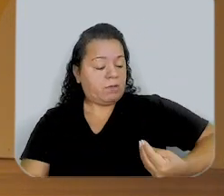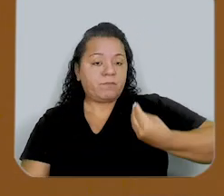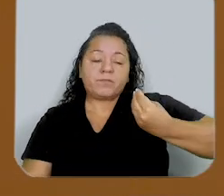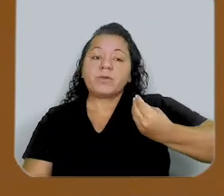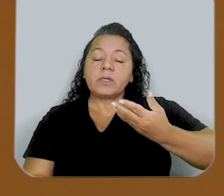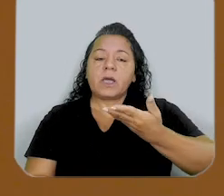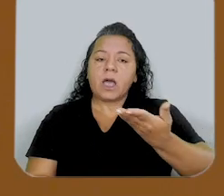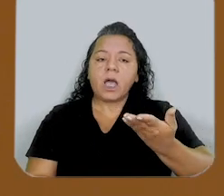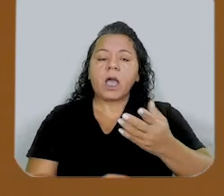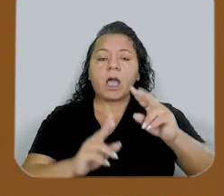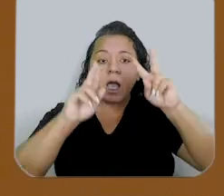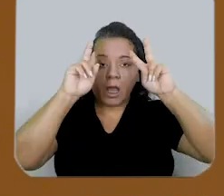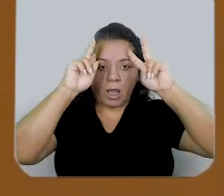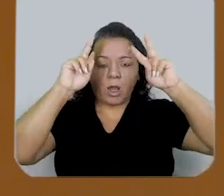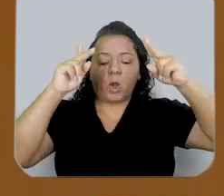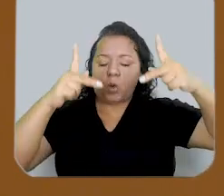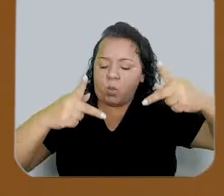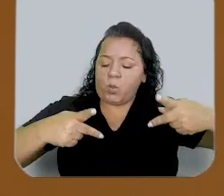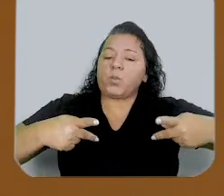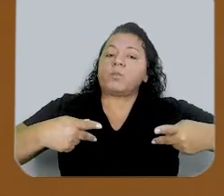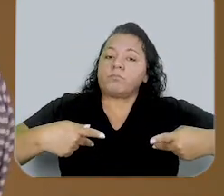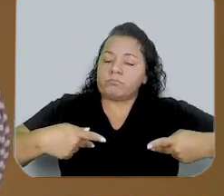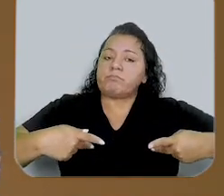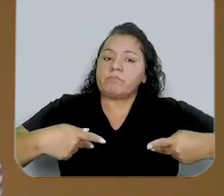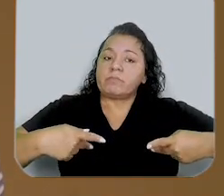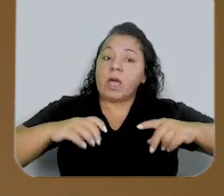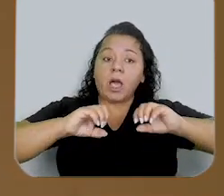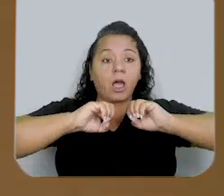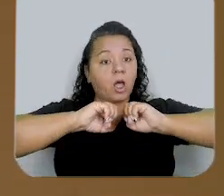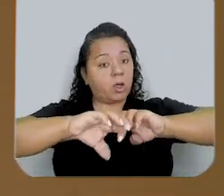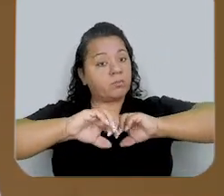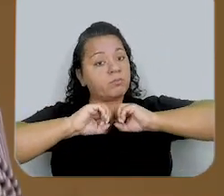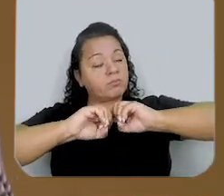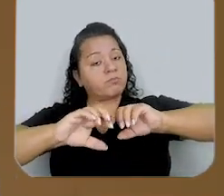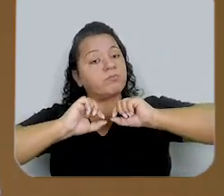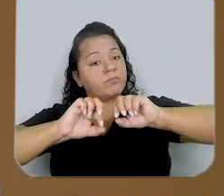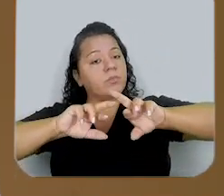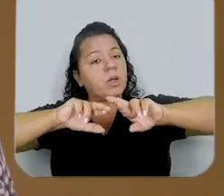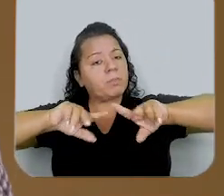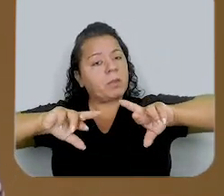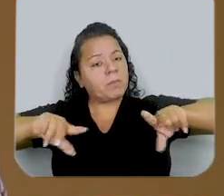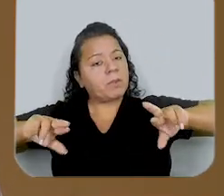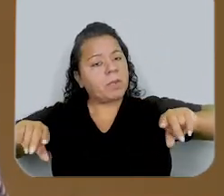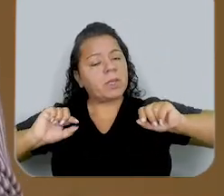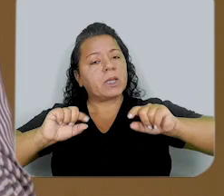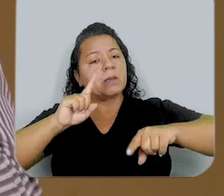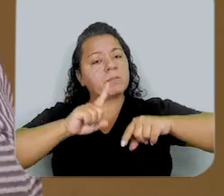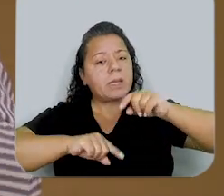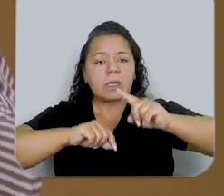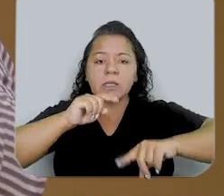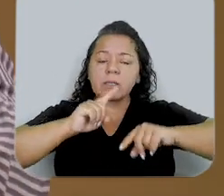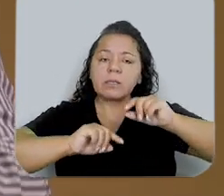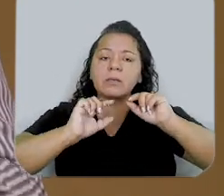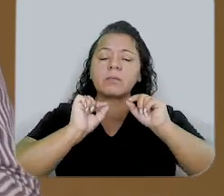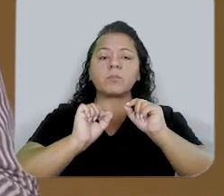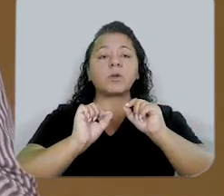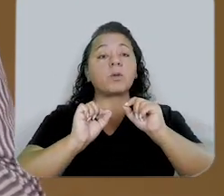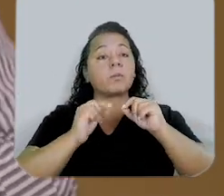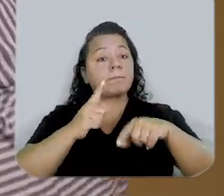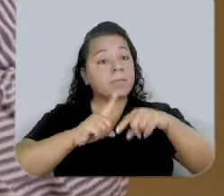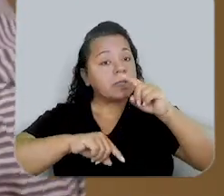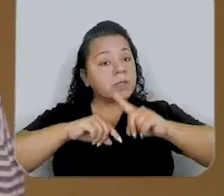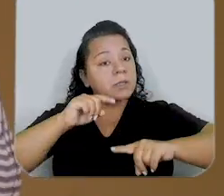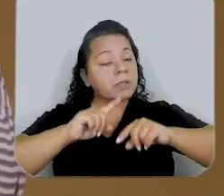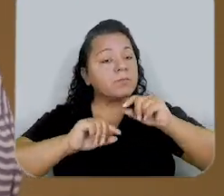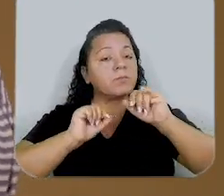seria um trabalho de reconhecimento, realmente, né? E a educação patrimonial, porque são patrimônios imateriais.